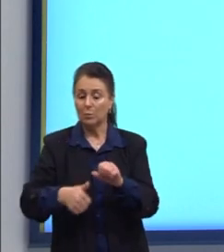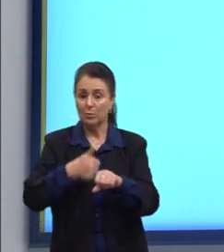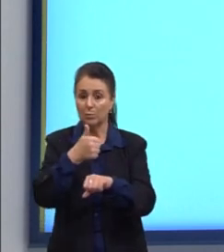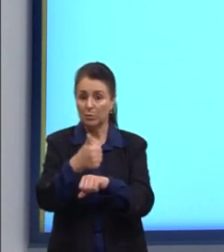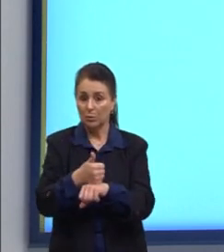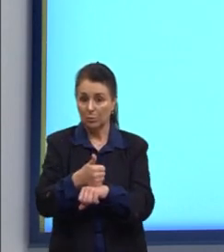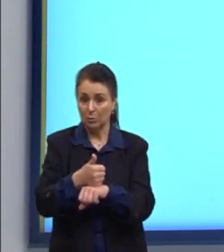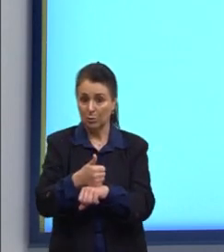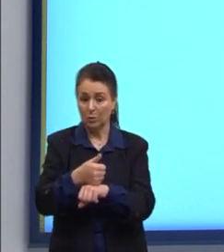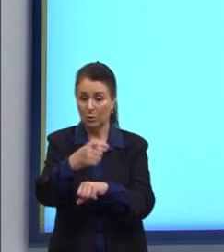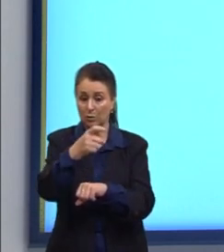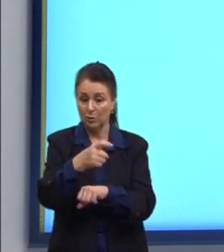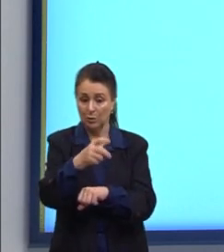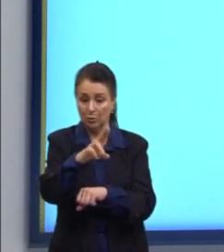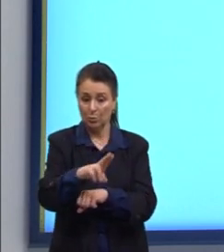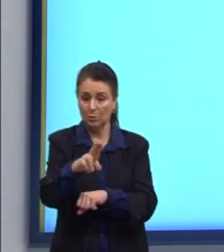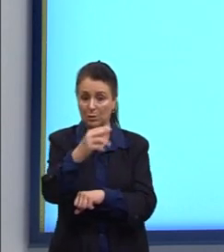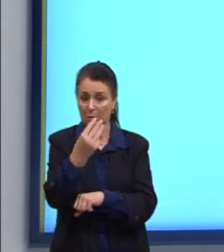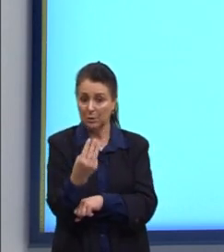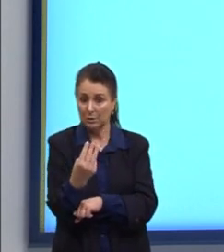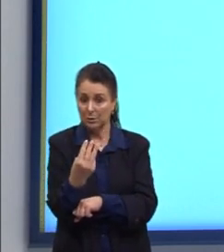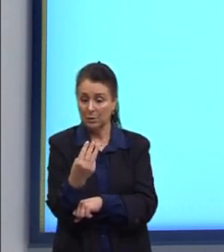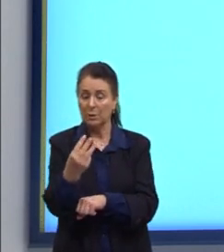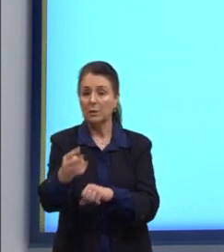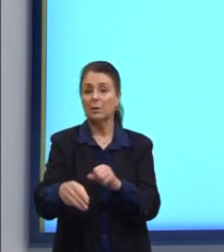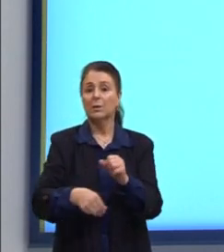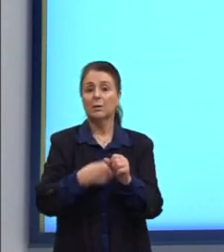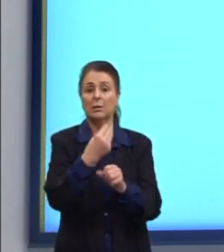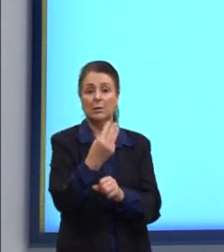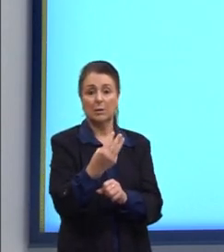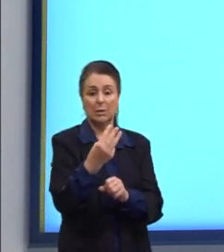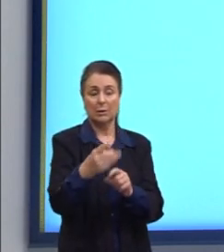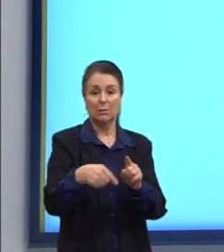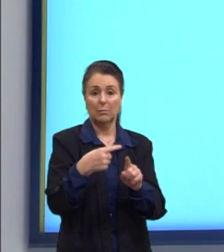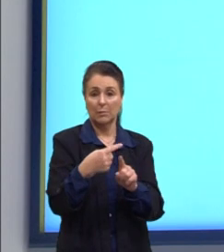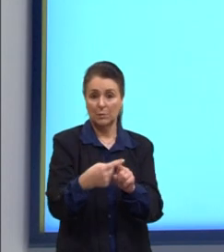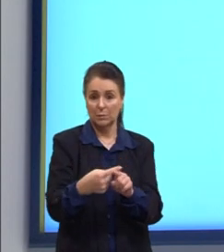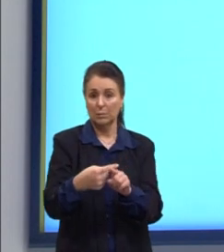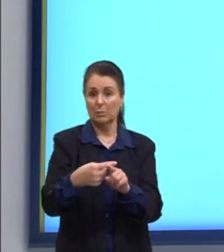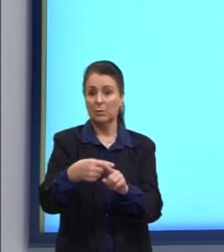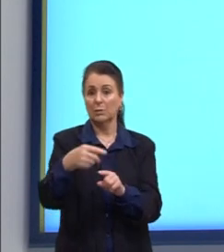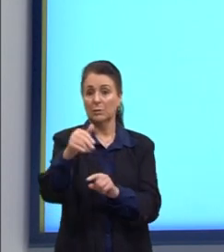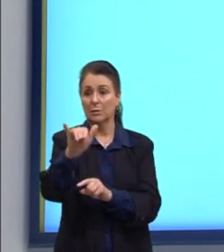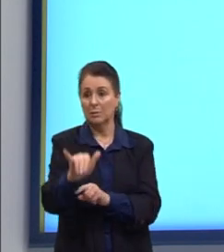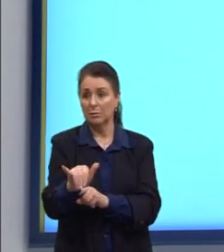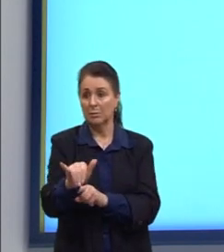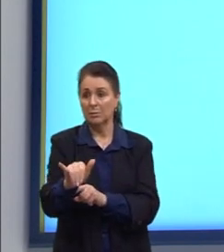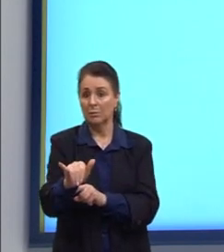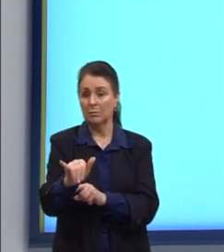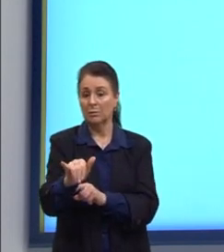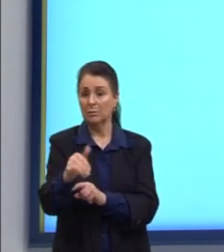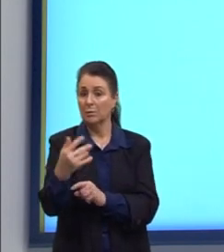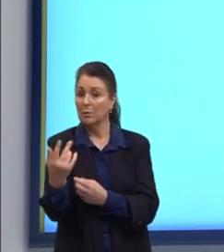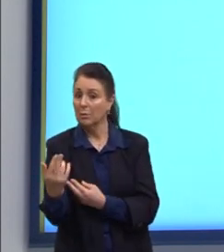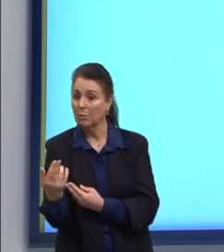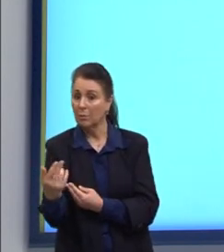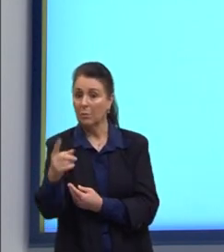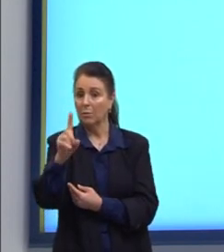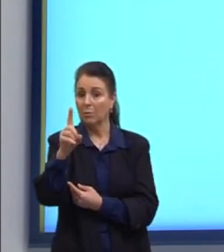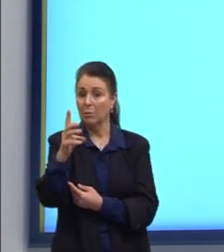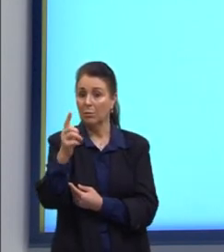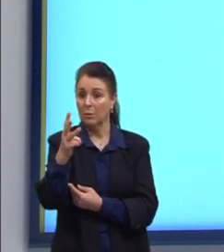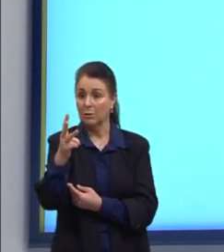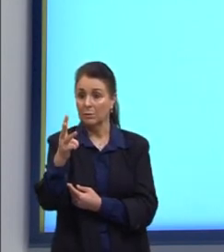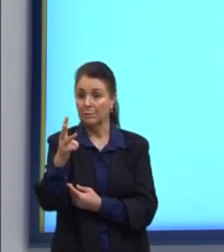X por 3 nós teríamos três mais dois Y igual a 13 e aí resolvemos o Y né deixamos ele